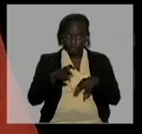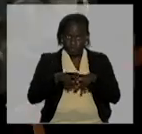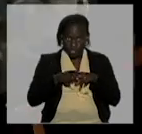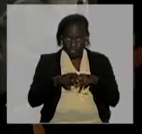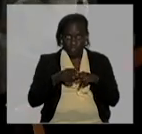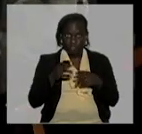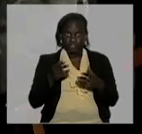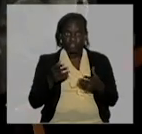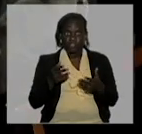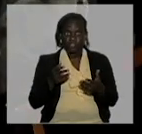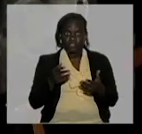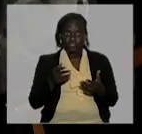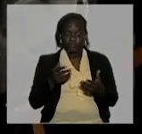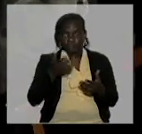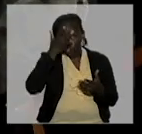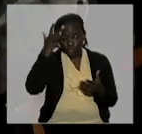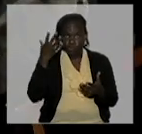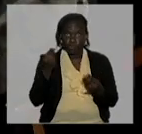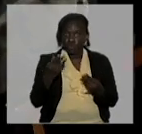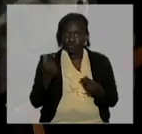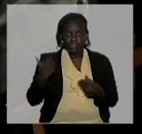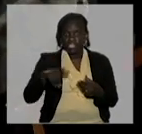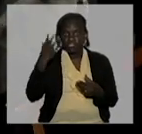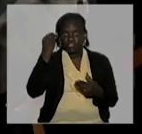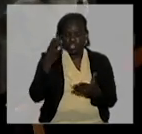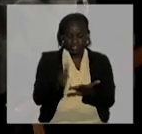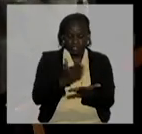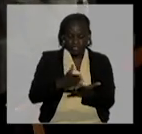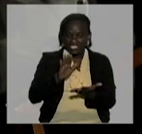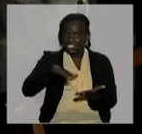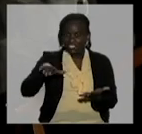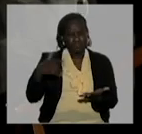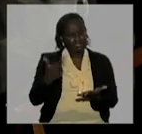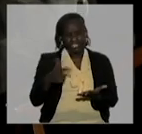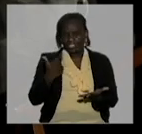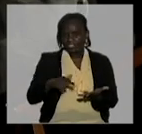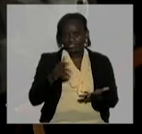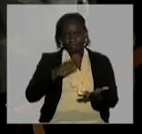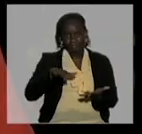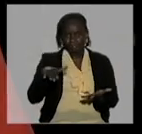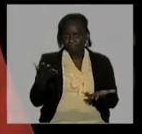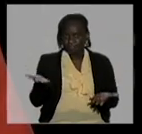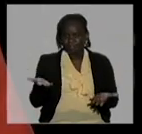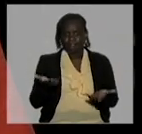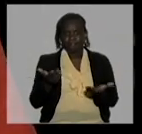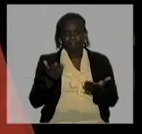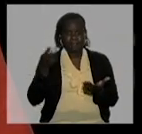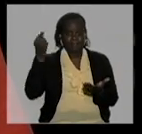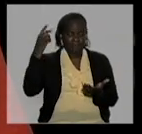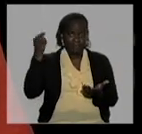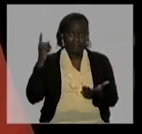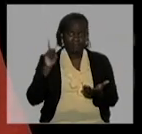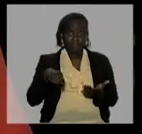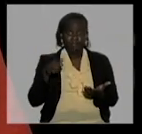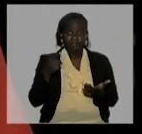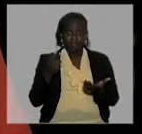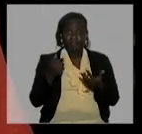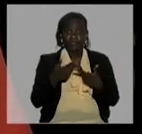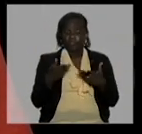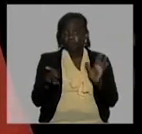aí, em função disso, muita gente não tem nem álbum de infância, não né? tem álbum de infância. Álbum de infância era uma